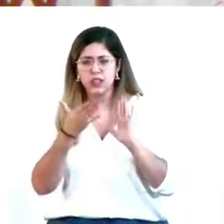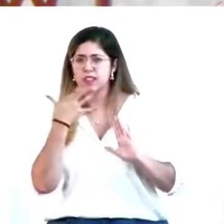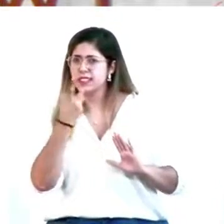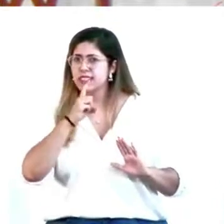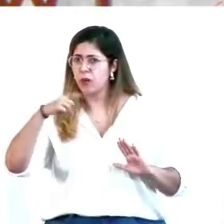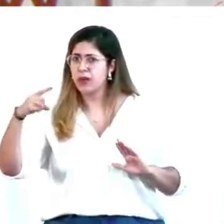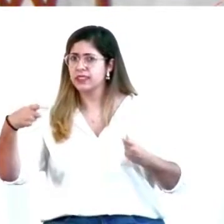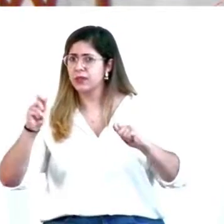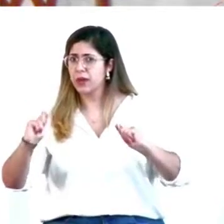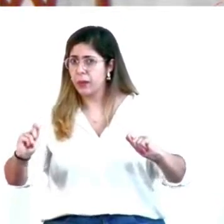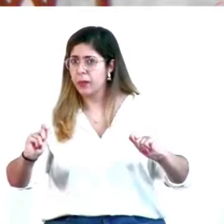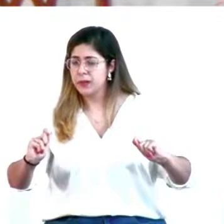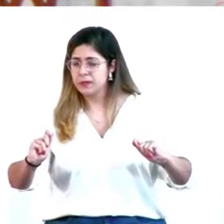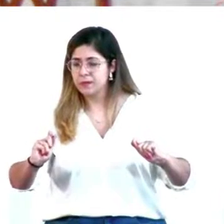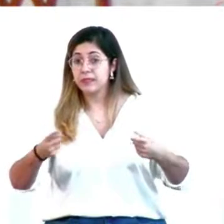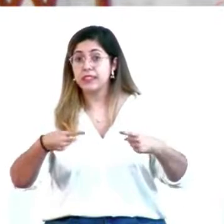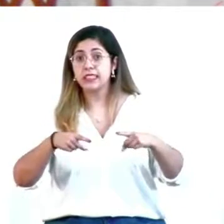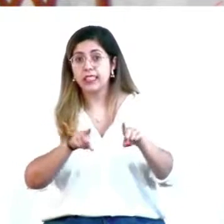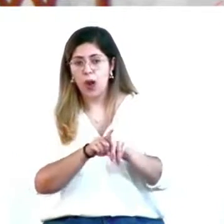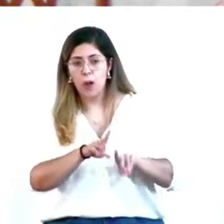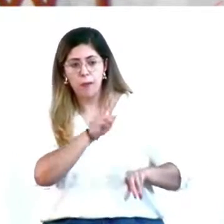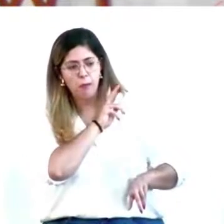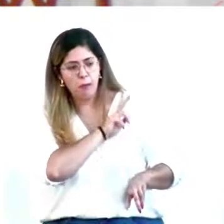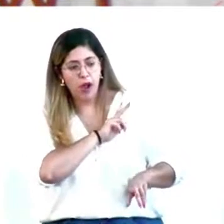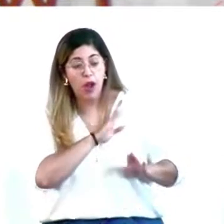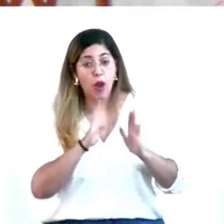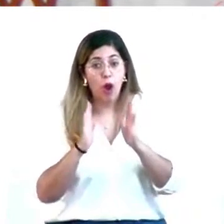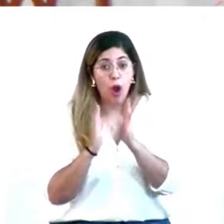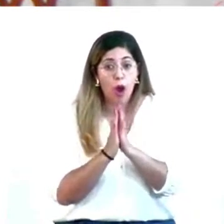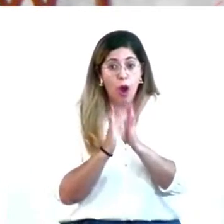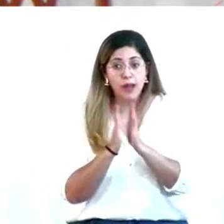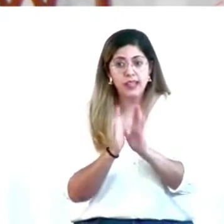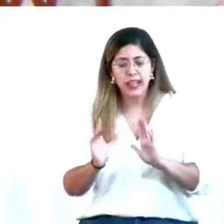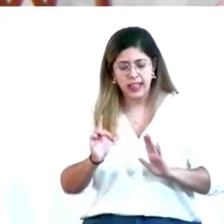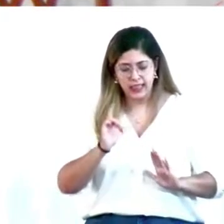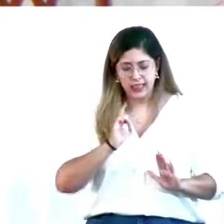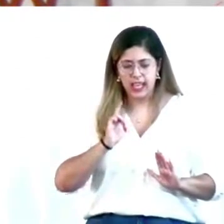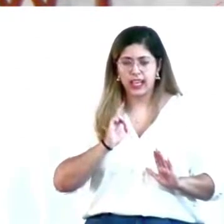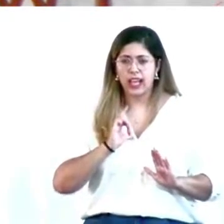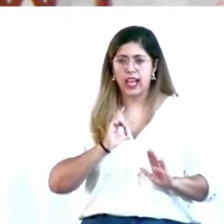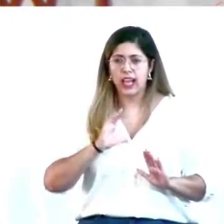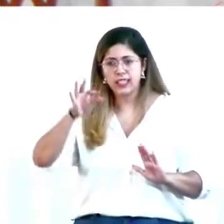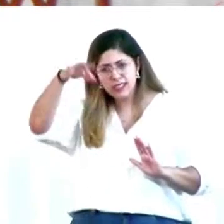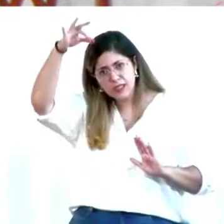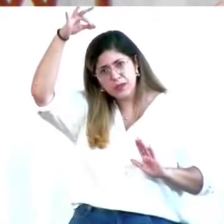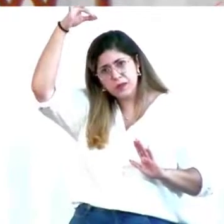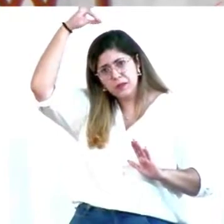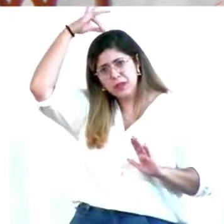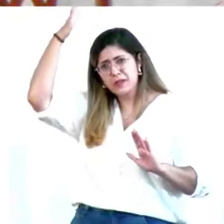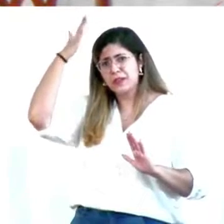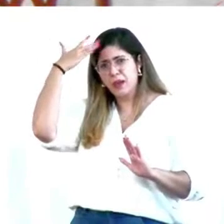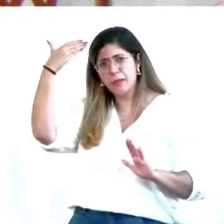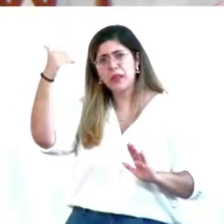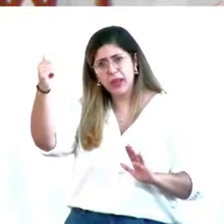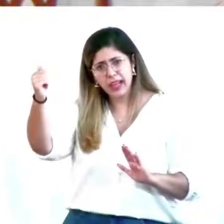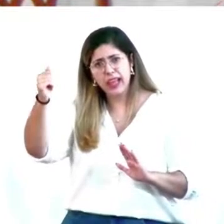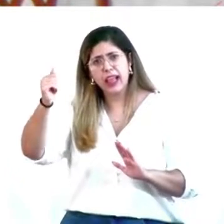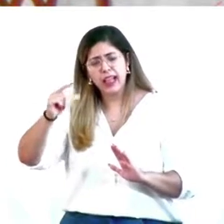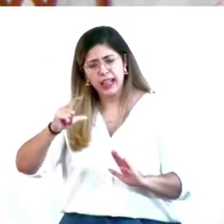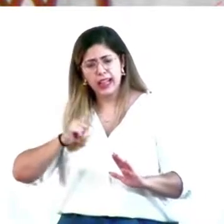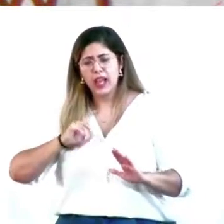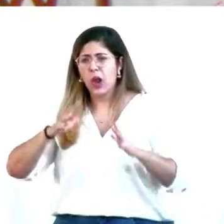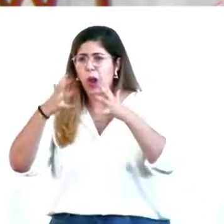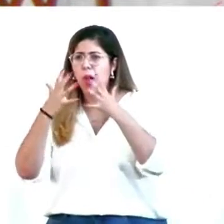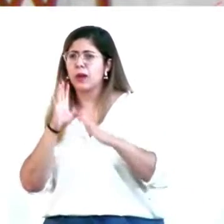Agora Paulo ora para que tenha um espírito de sabedoria e de revelação no pleno conhecimento